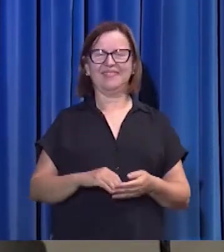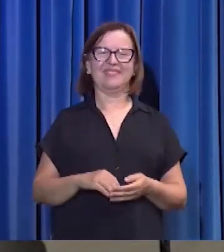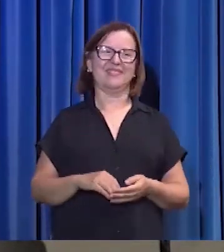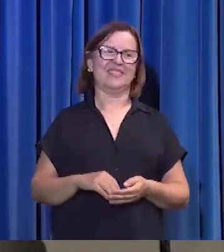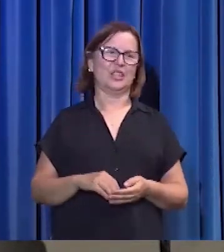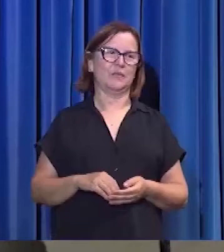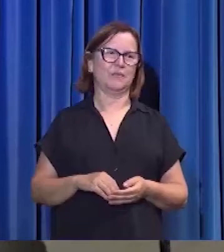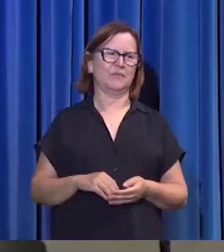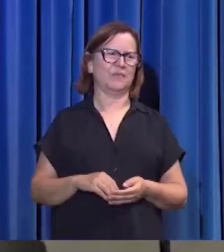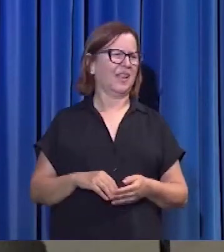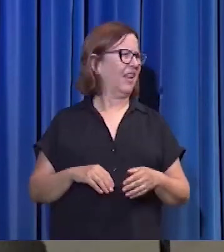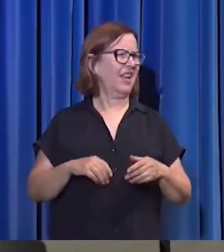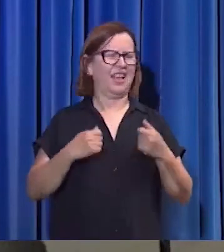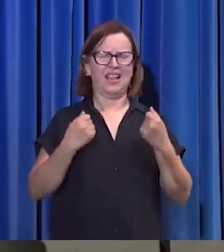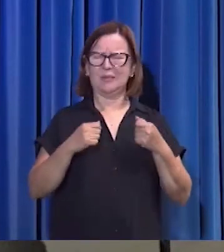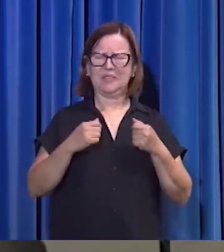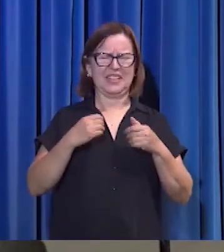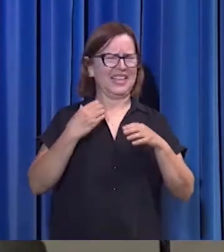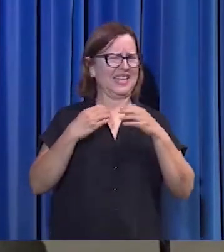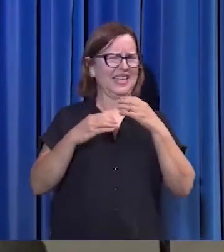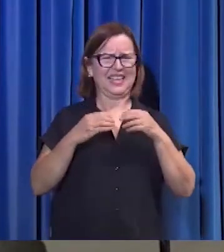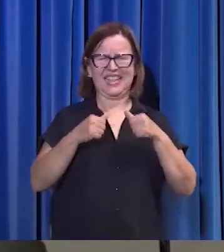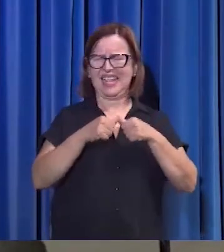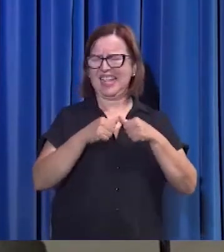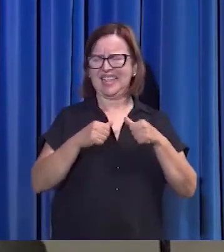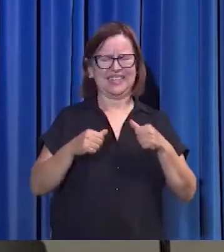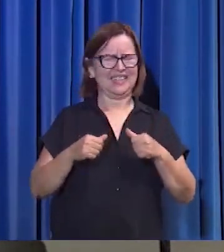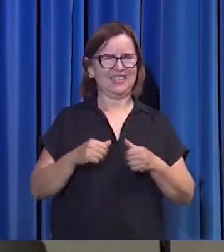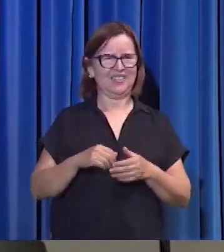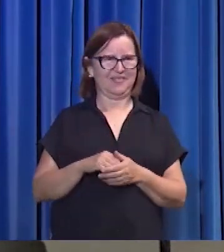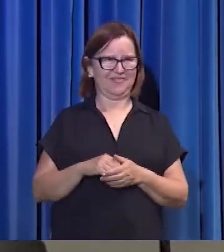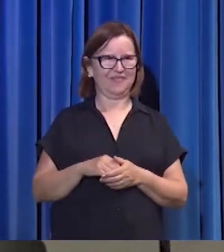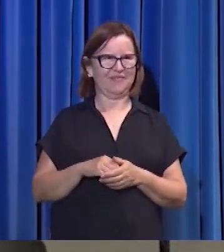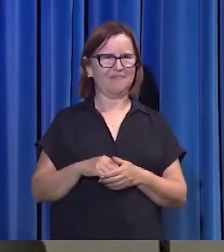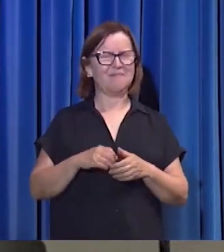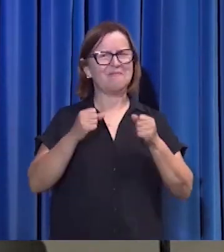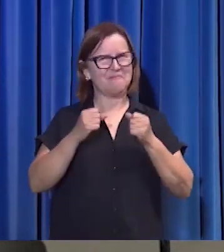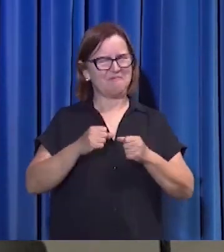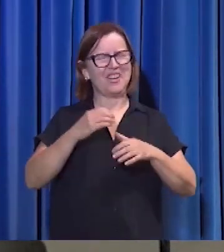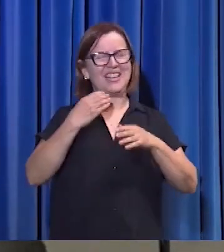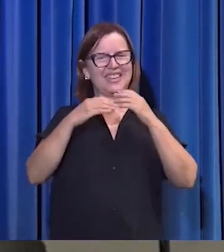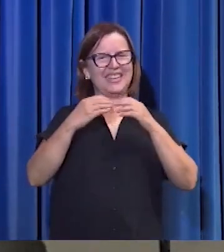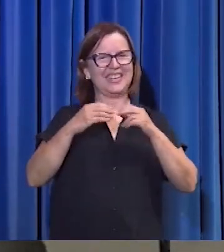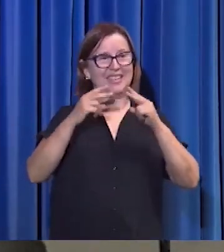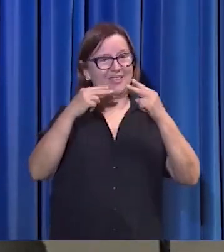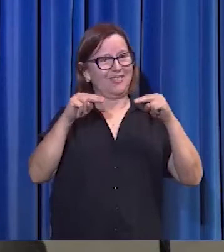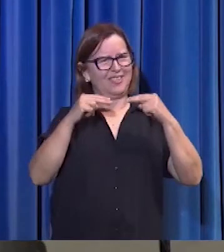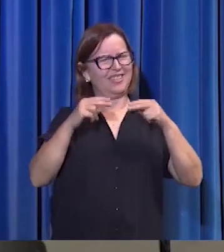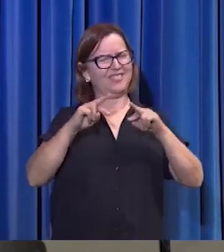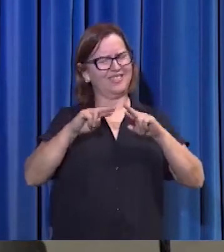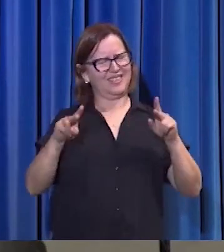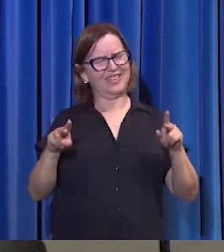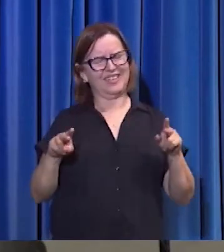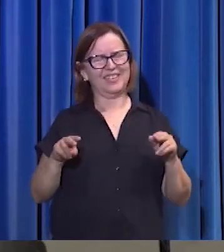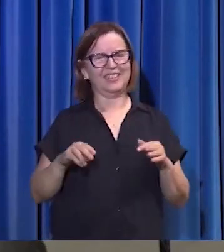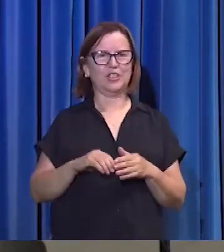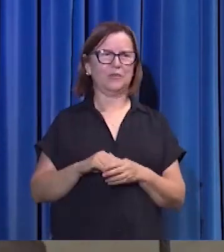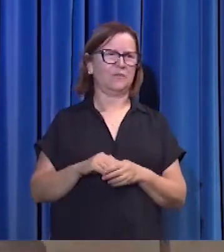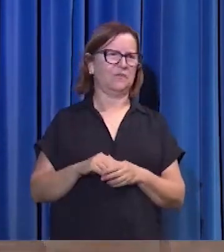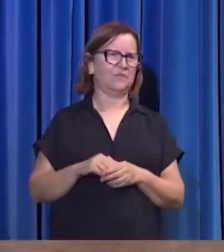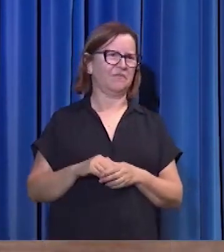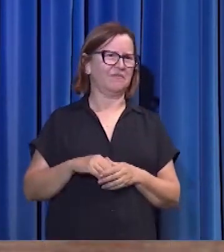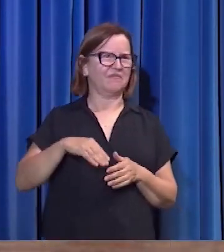Não precisa cantar, não. Vocês vão cantar outra coisa? Não, dá para cantar, mas eu não sei nem se tem letra, eu